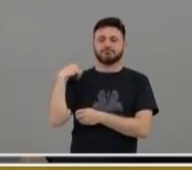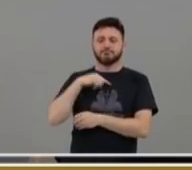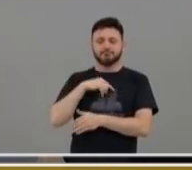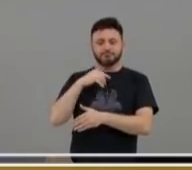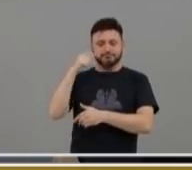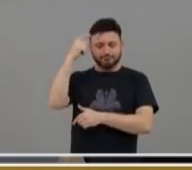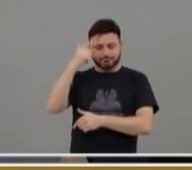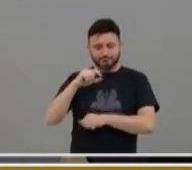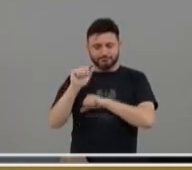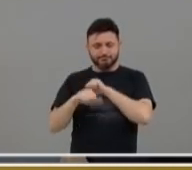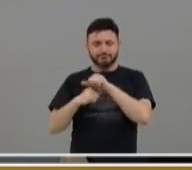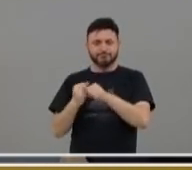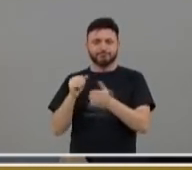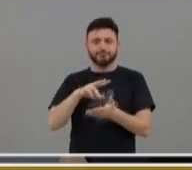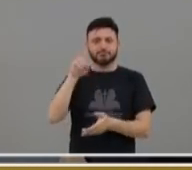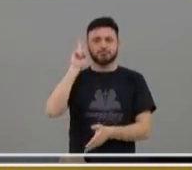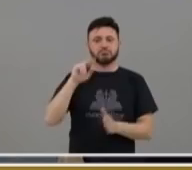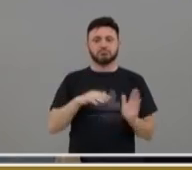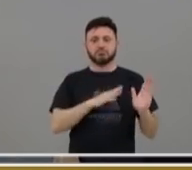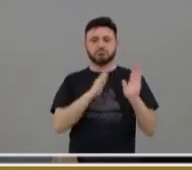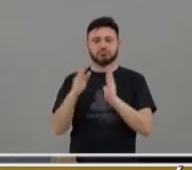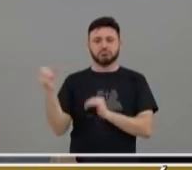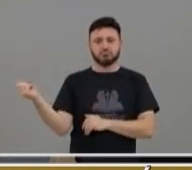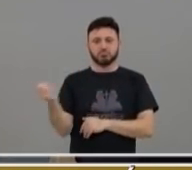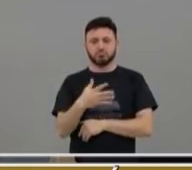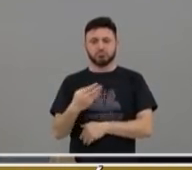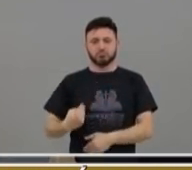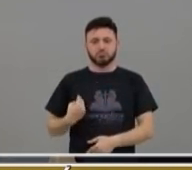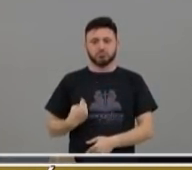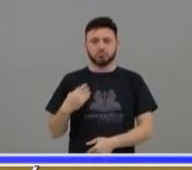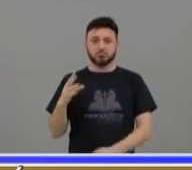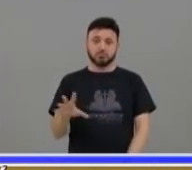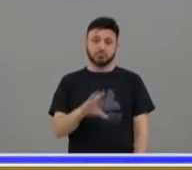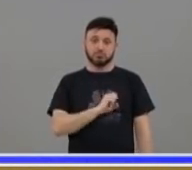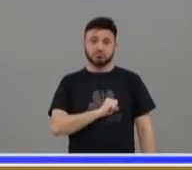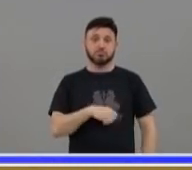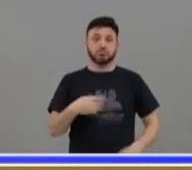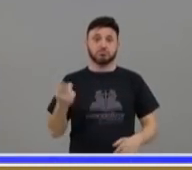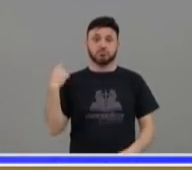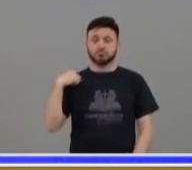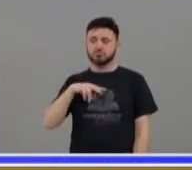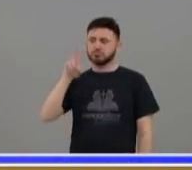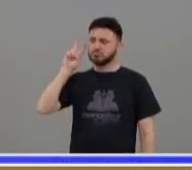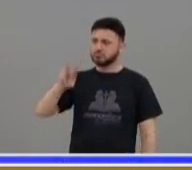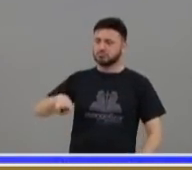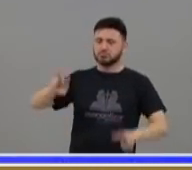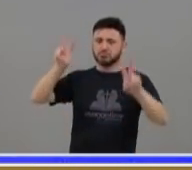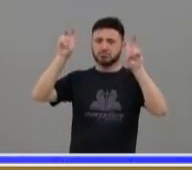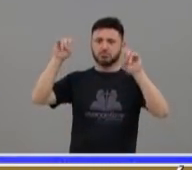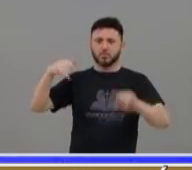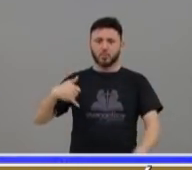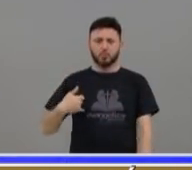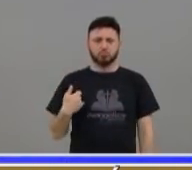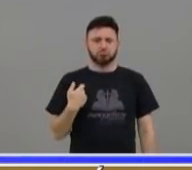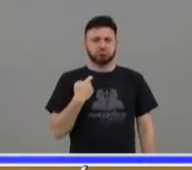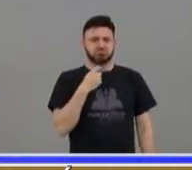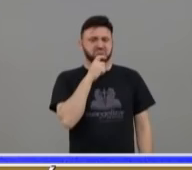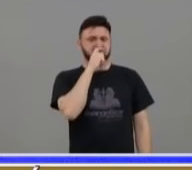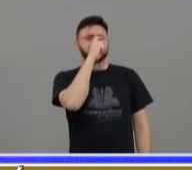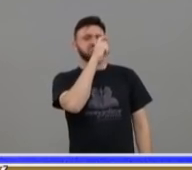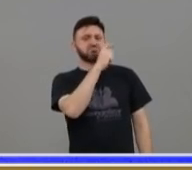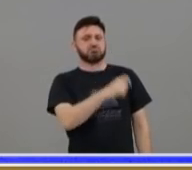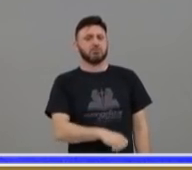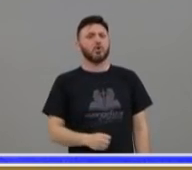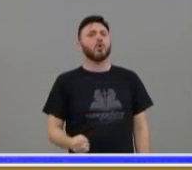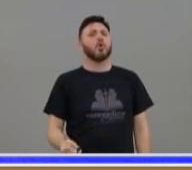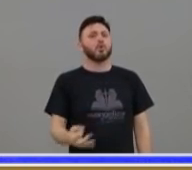em nós uma história nova de amor. E quando a gente olha para esse tema, orgulho, orgulho. Quantas